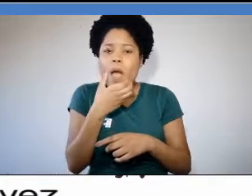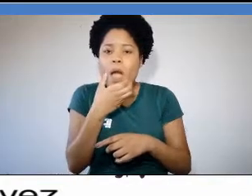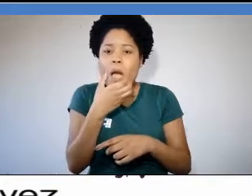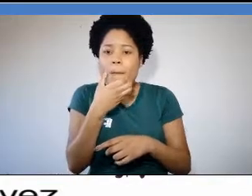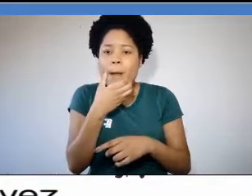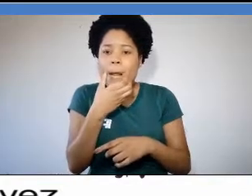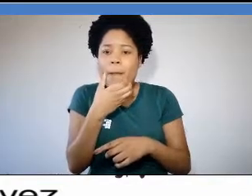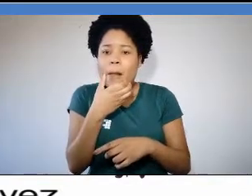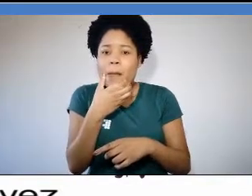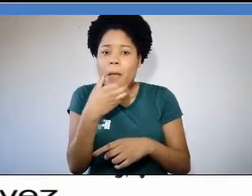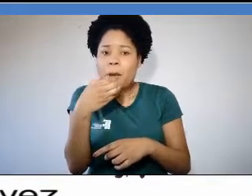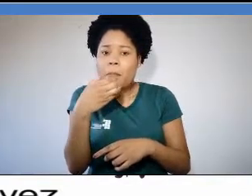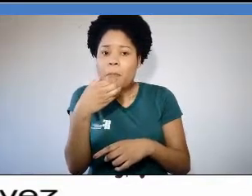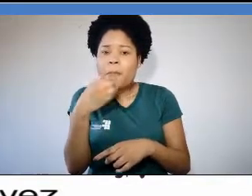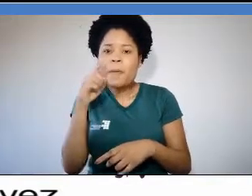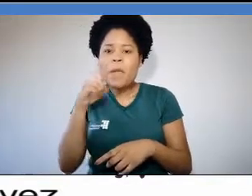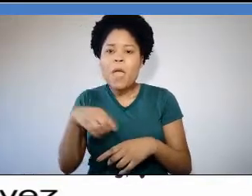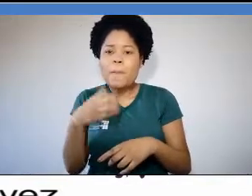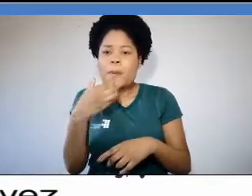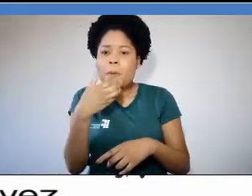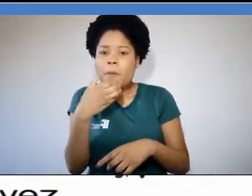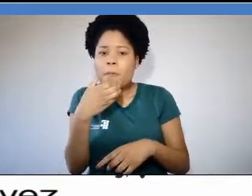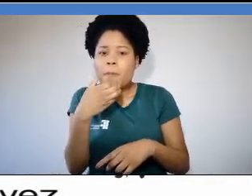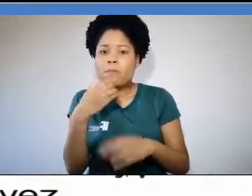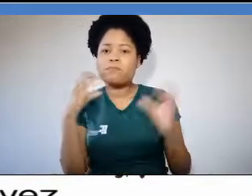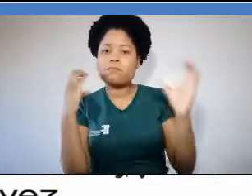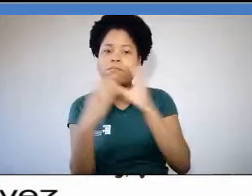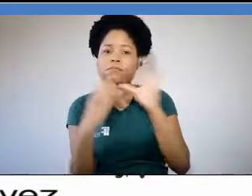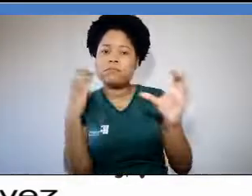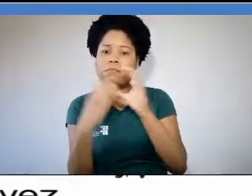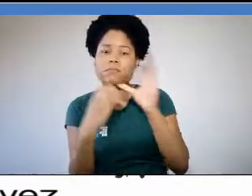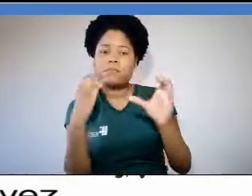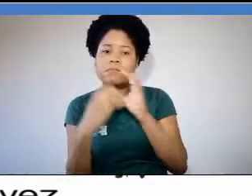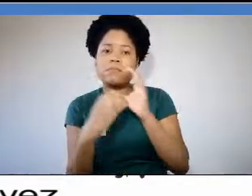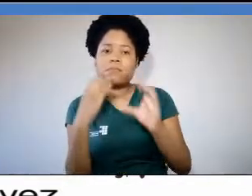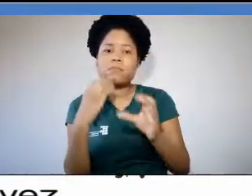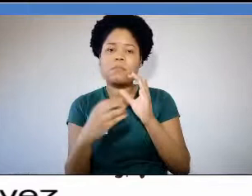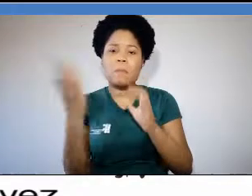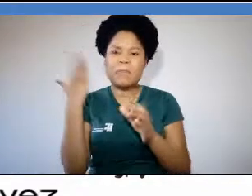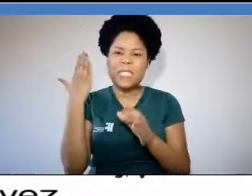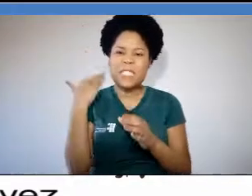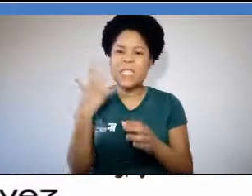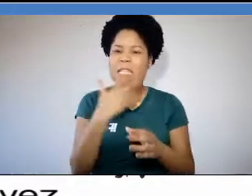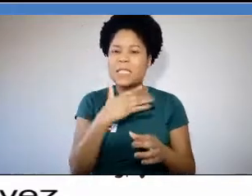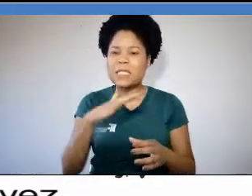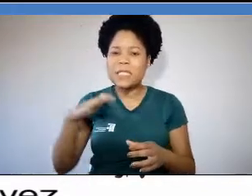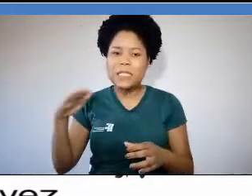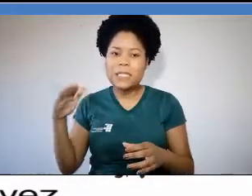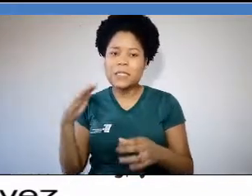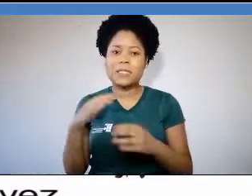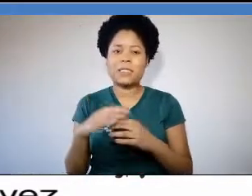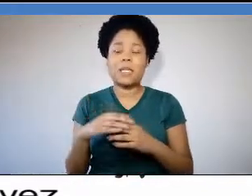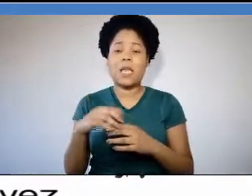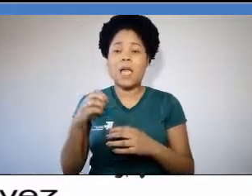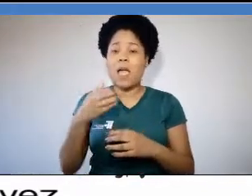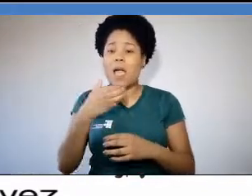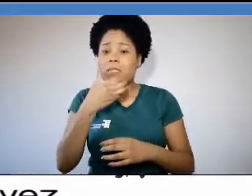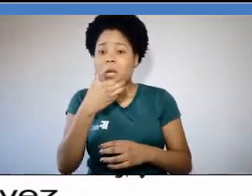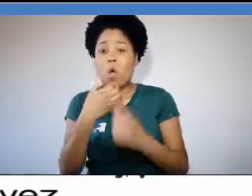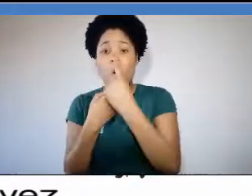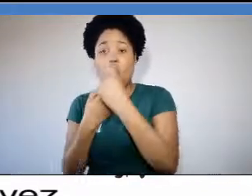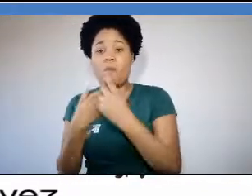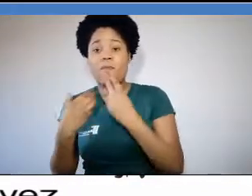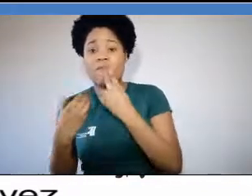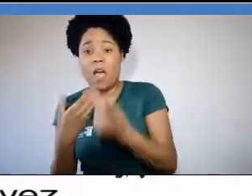radinhos, walkie-talkie? Aqueles radinhos onde a gente fazia comunicação, muitas vezes, enquanto a gente era criança. Lá a